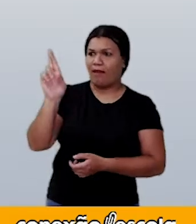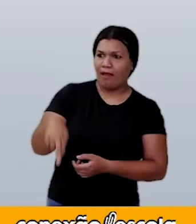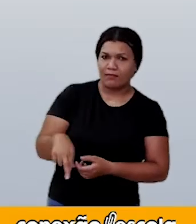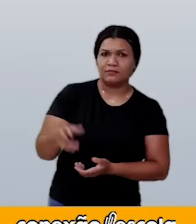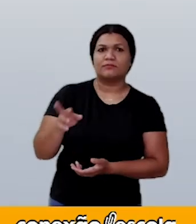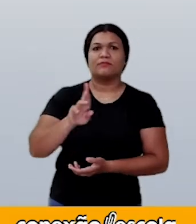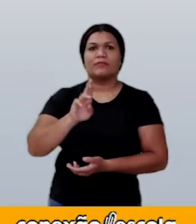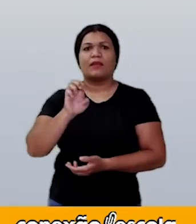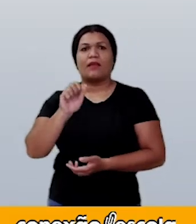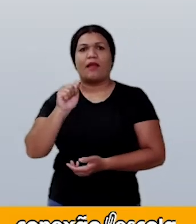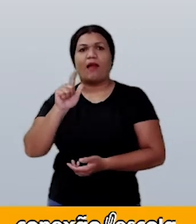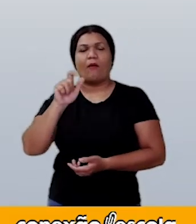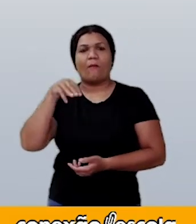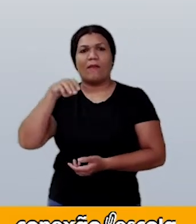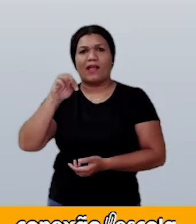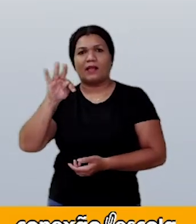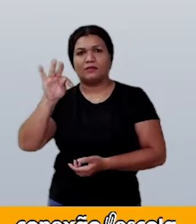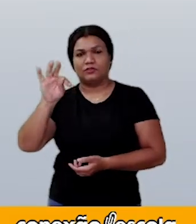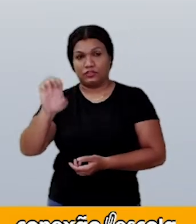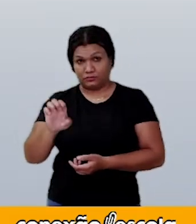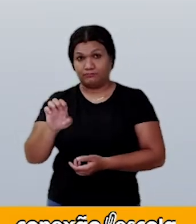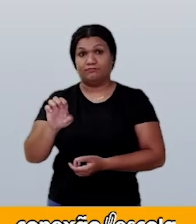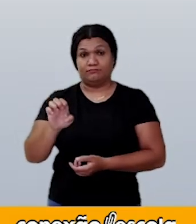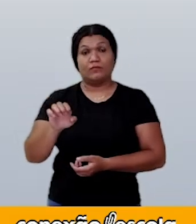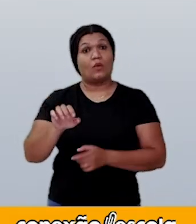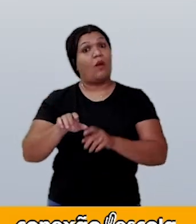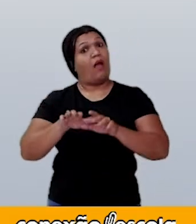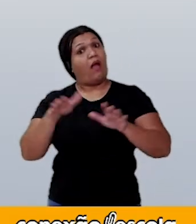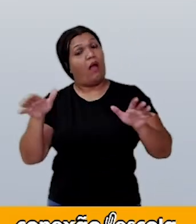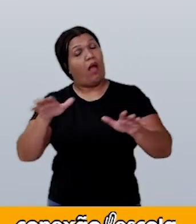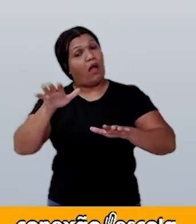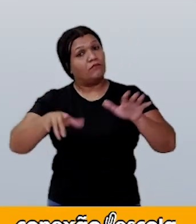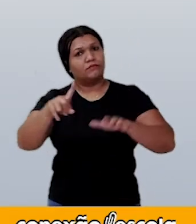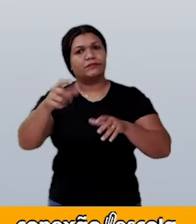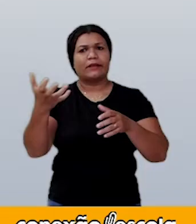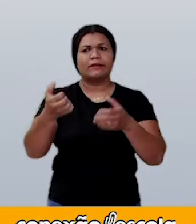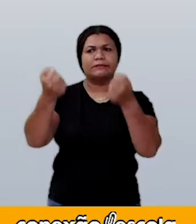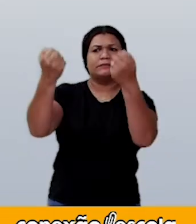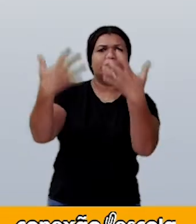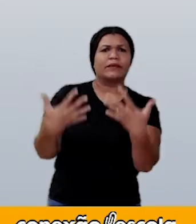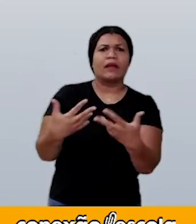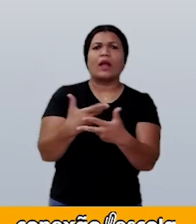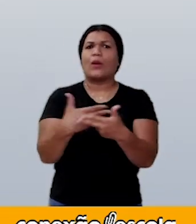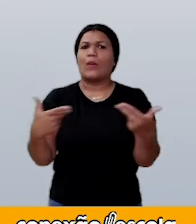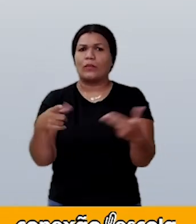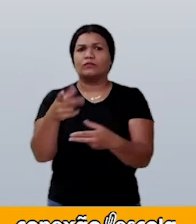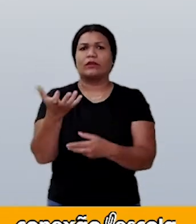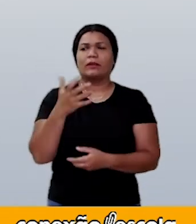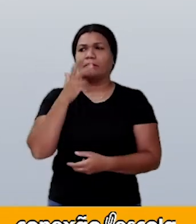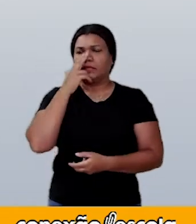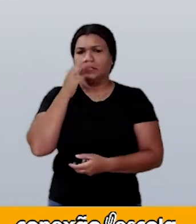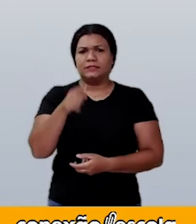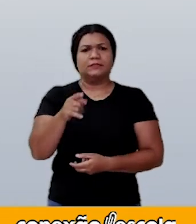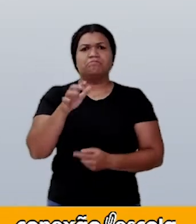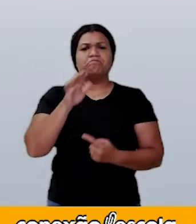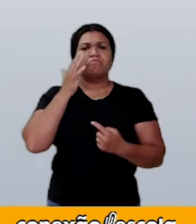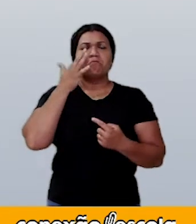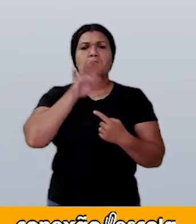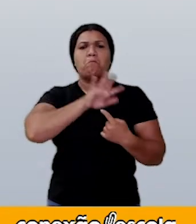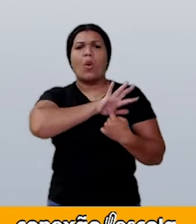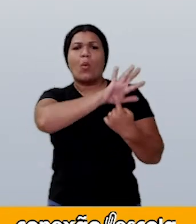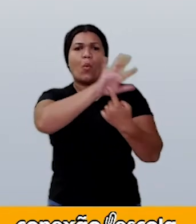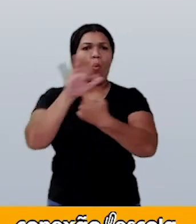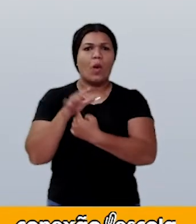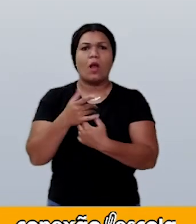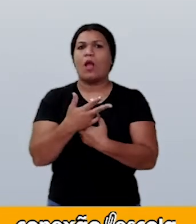realmente. Já quando você está explicando algo e você quer frisar algo a respeito